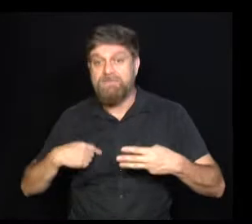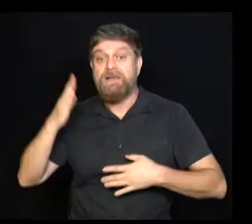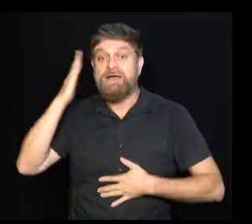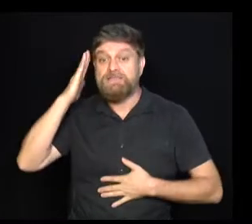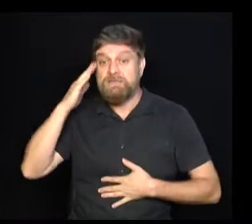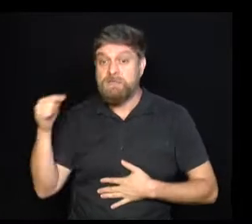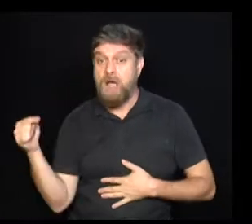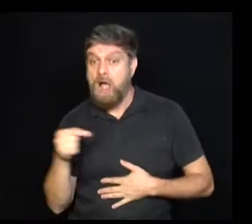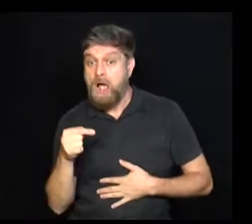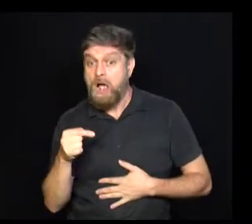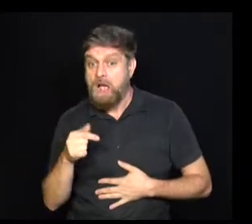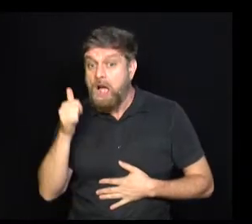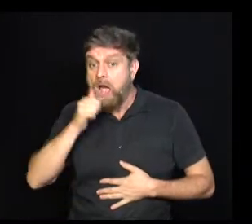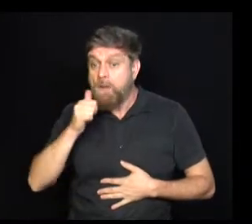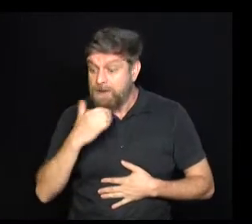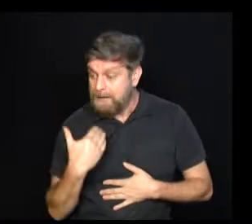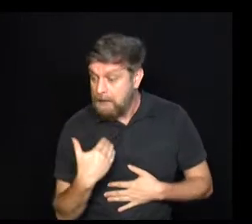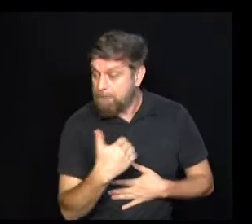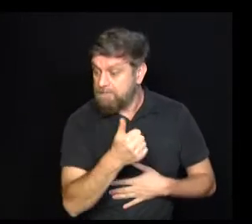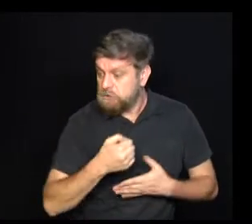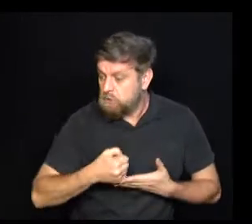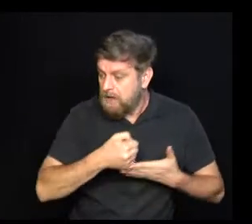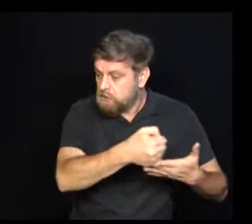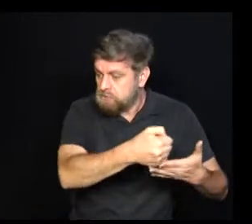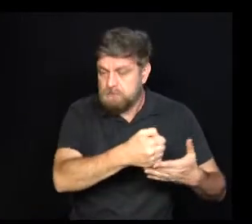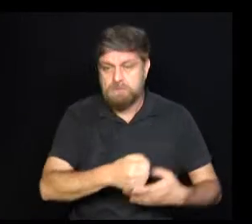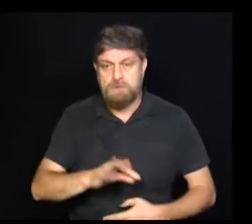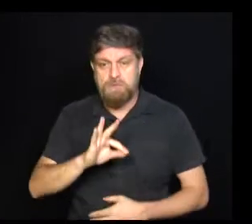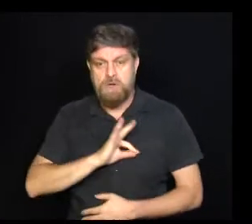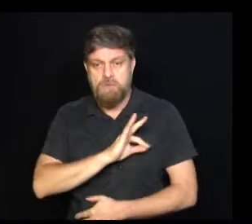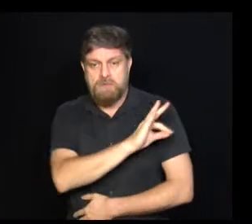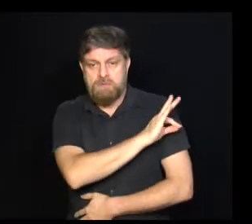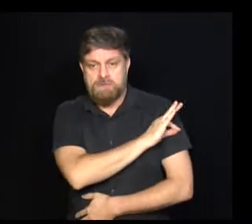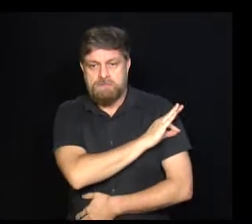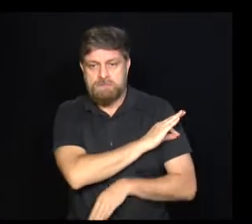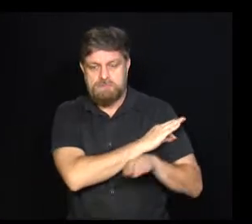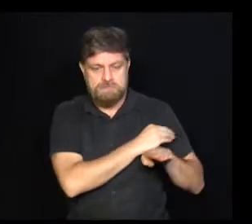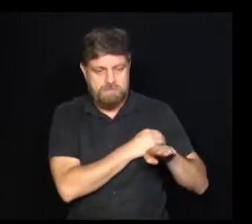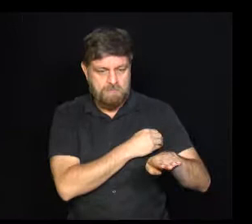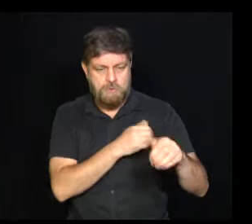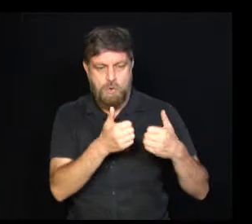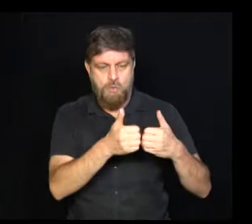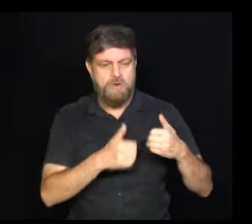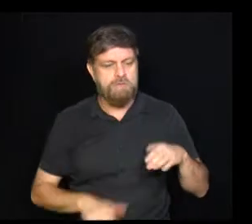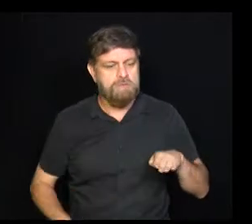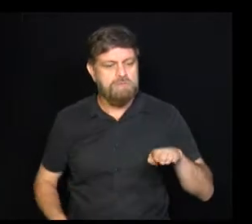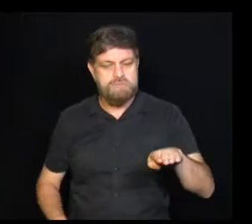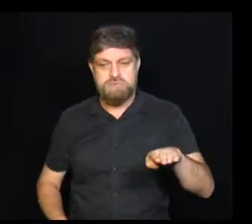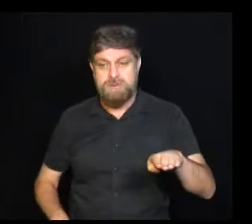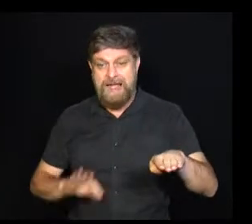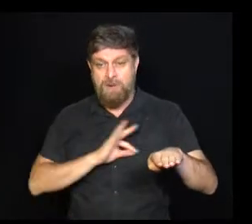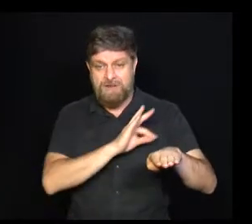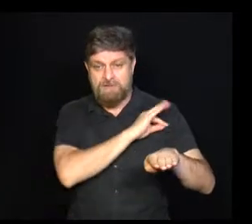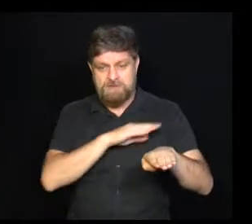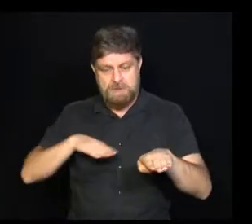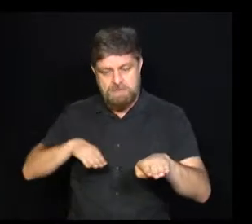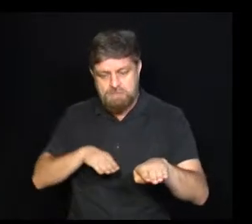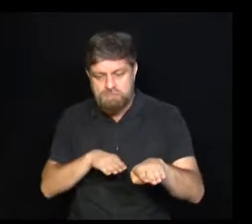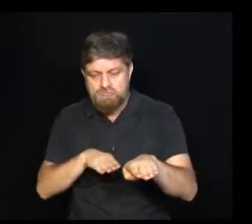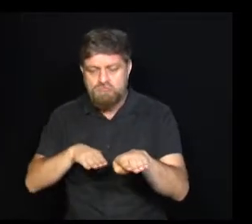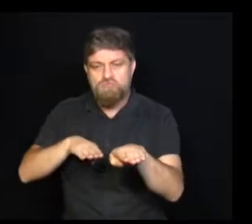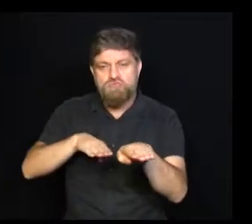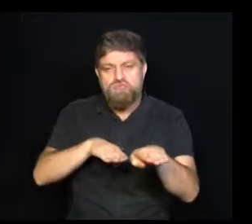a partir daí, a Guarda Municipal começa a seguir o trajeto desse coletivo até fazer a abordagem